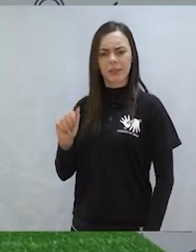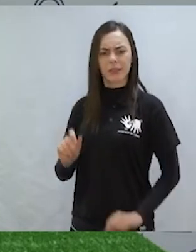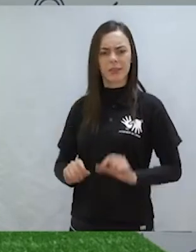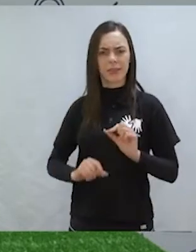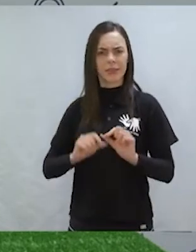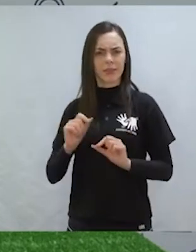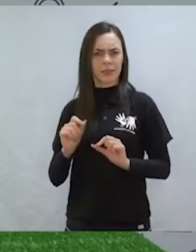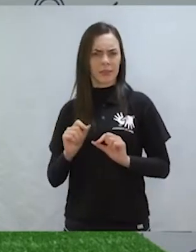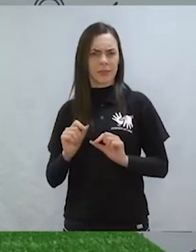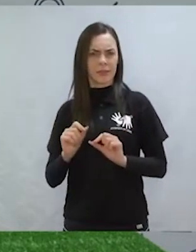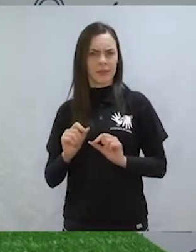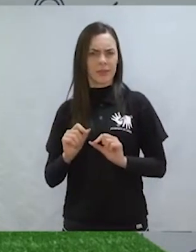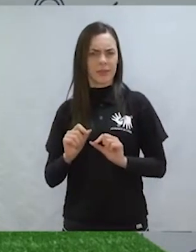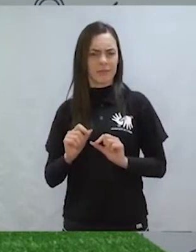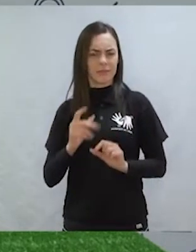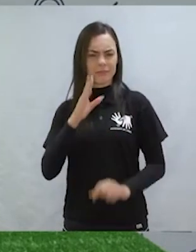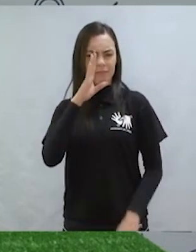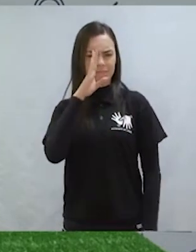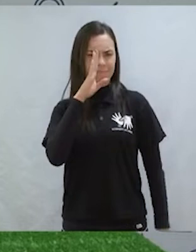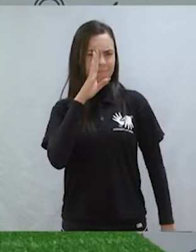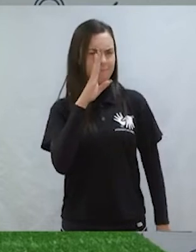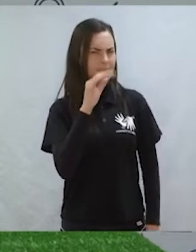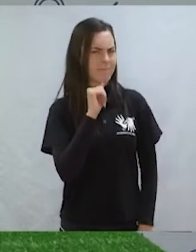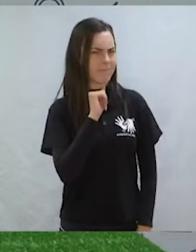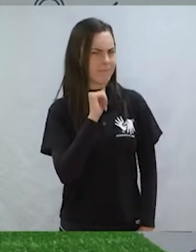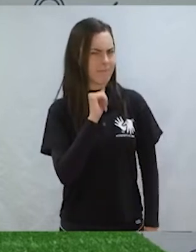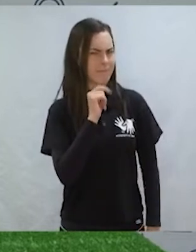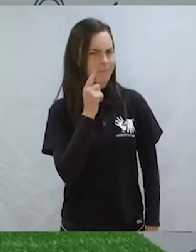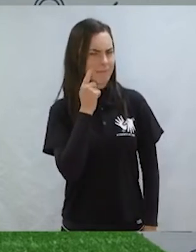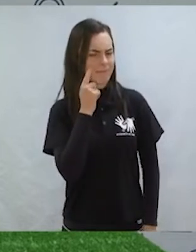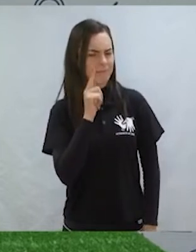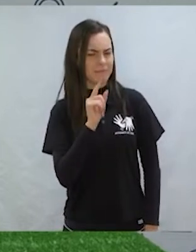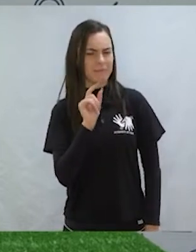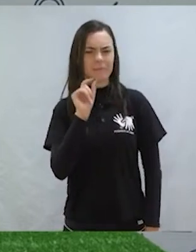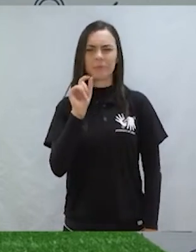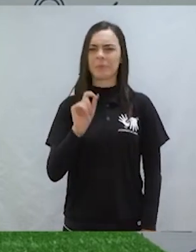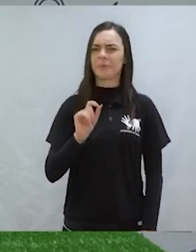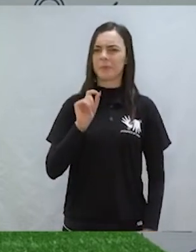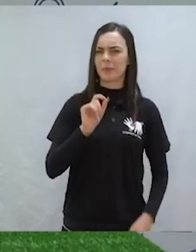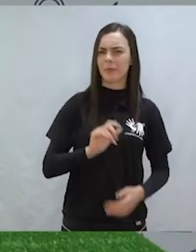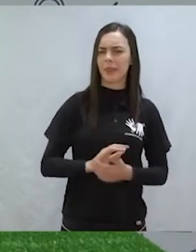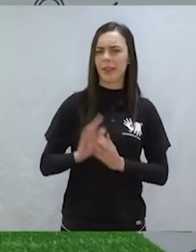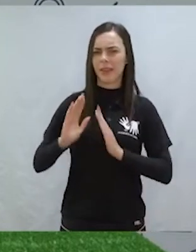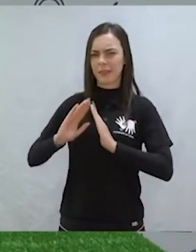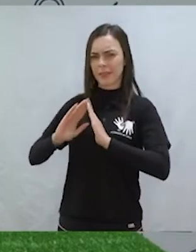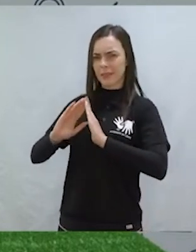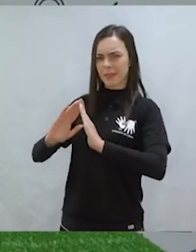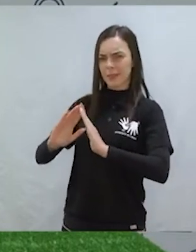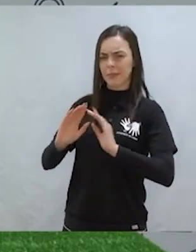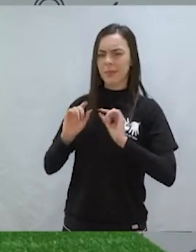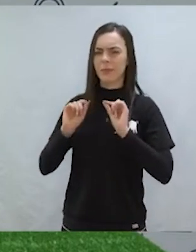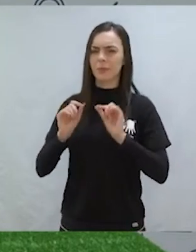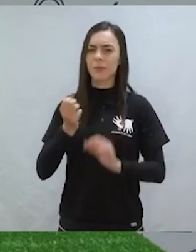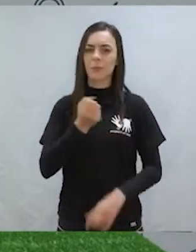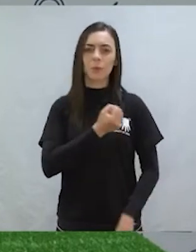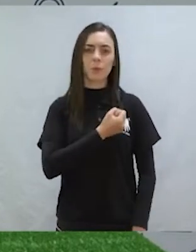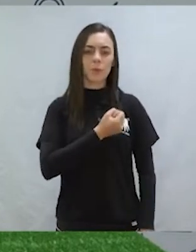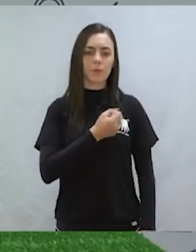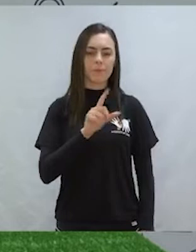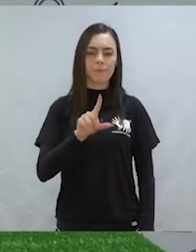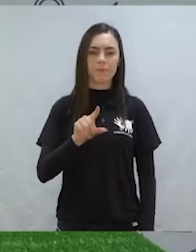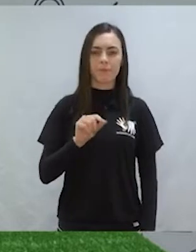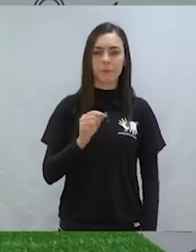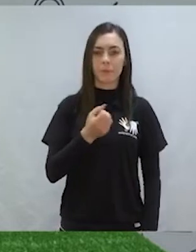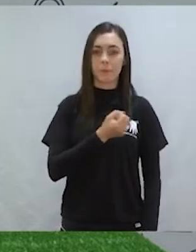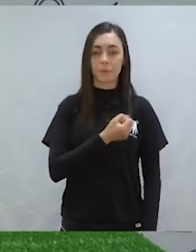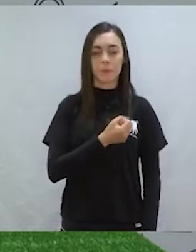um destaque nela. Vamos já descobrir que destaque que é. A Isa está pedindo para a gente pegar o